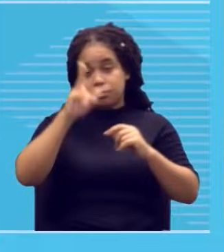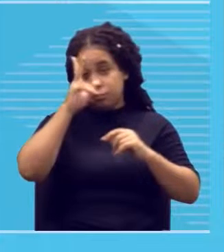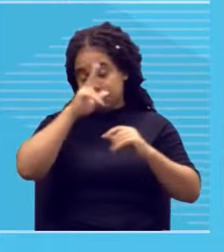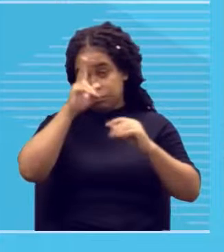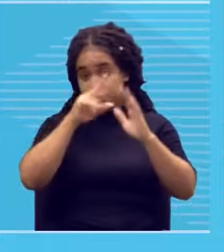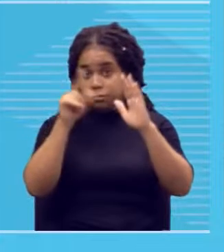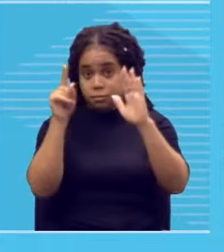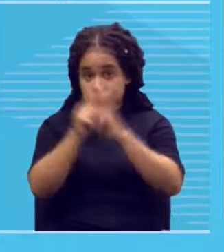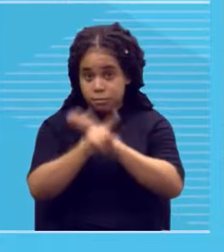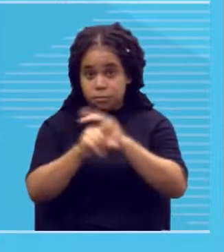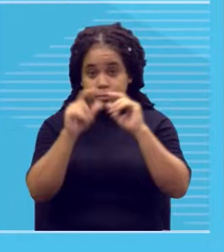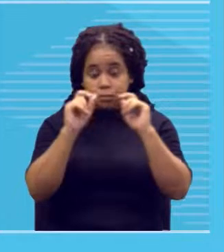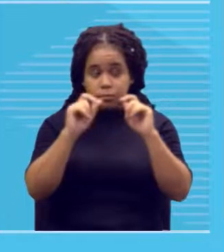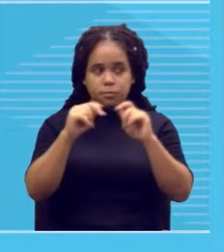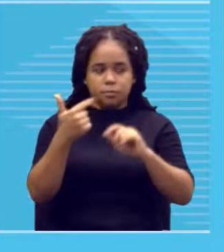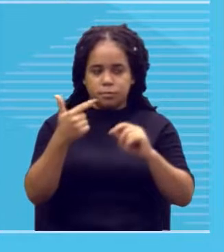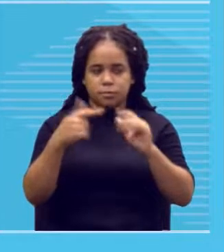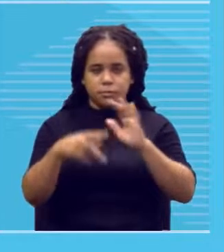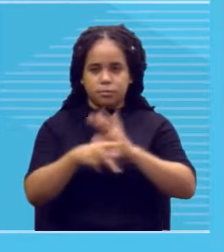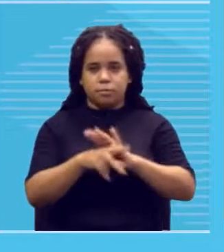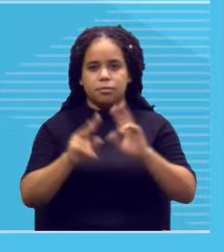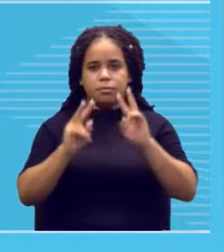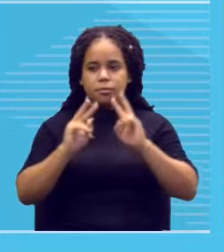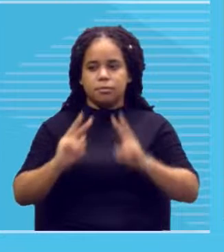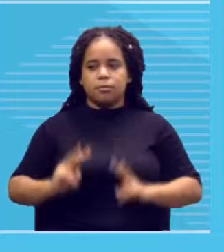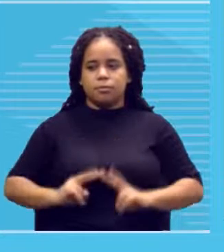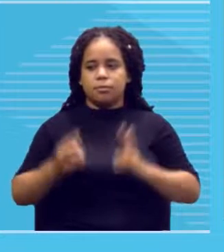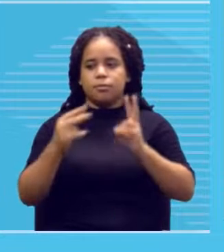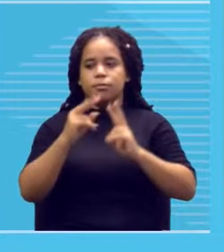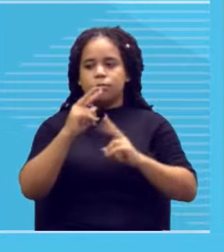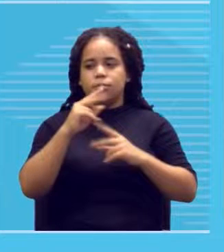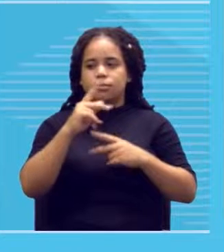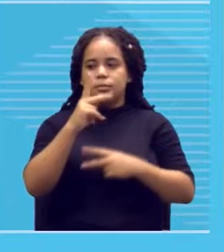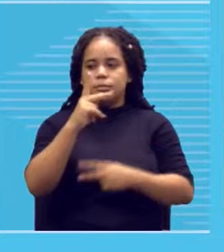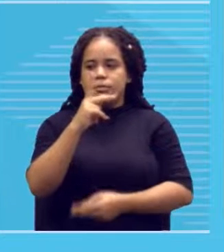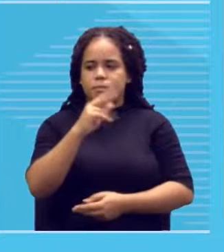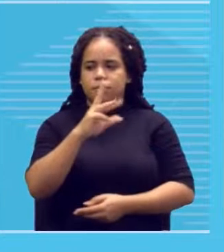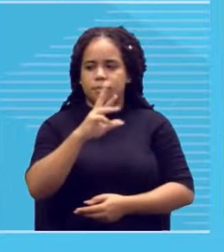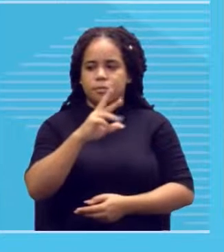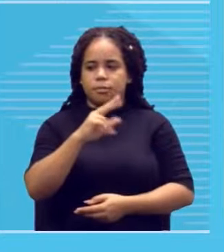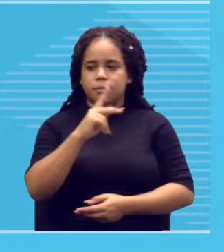não citou o valor de Pi questão não disse nada sobre o pi né